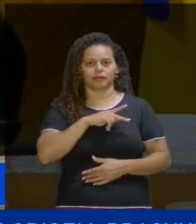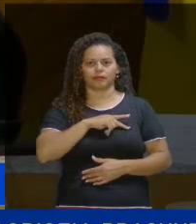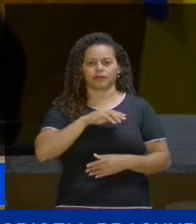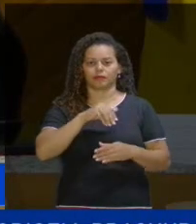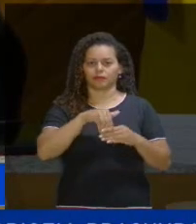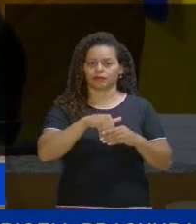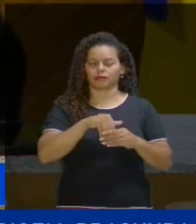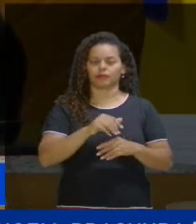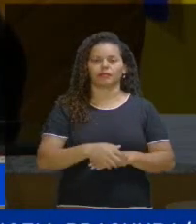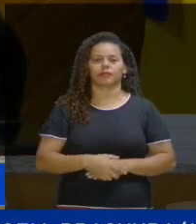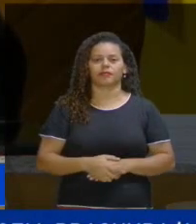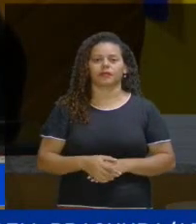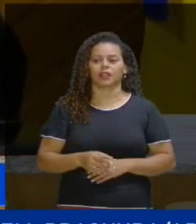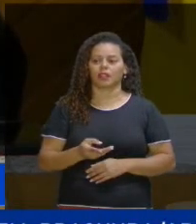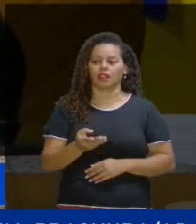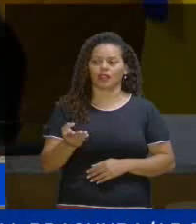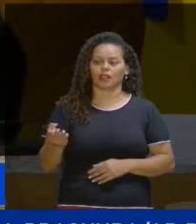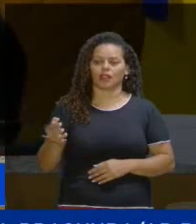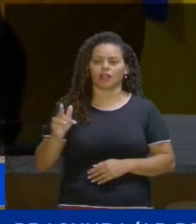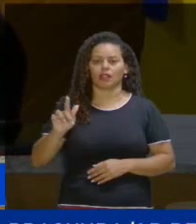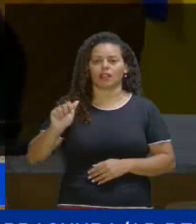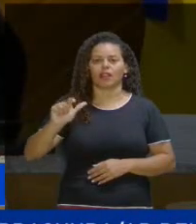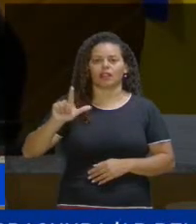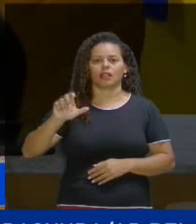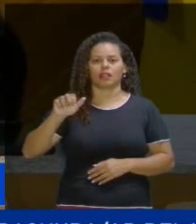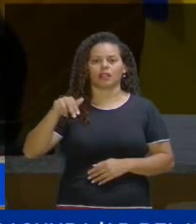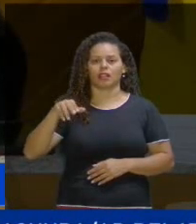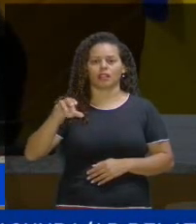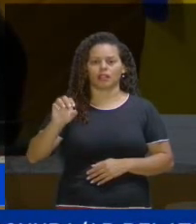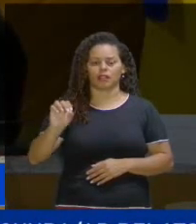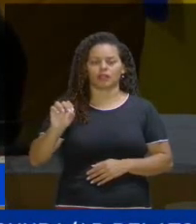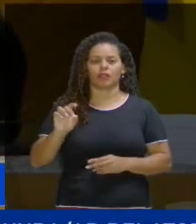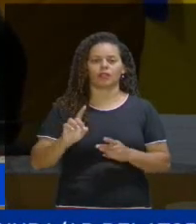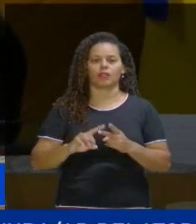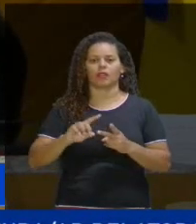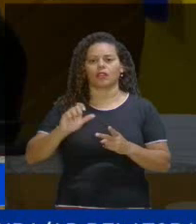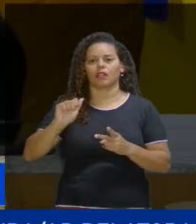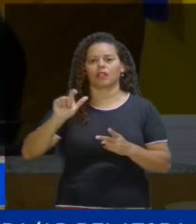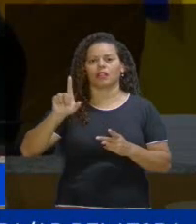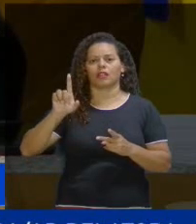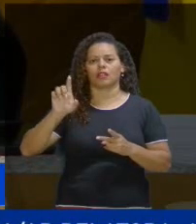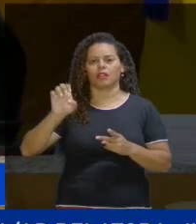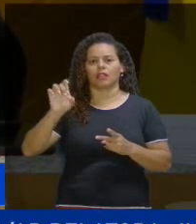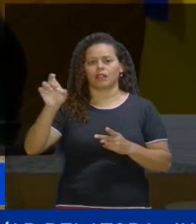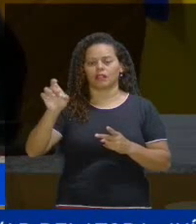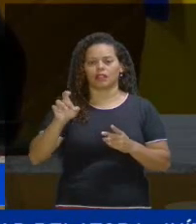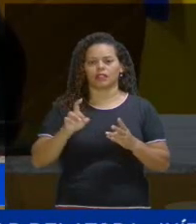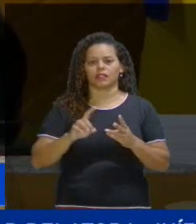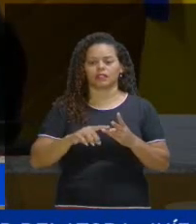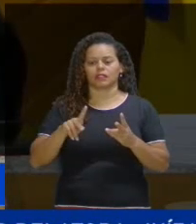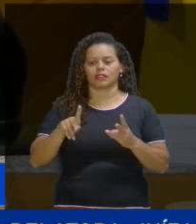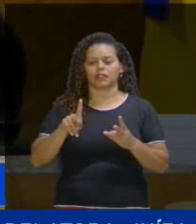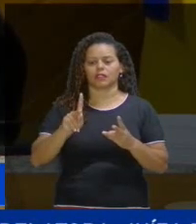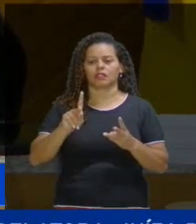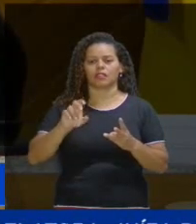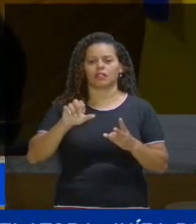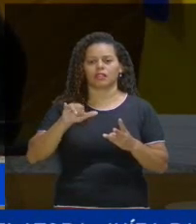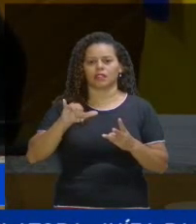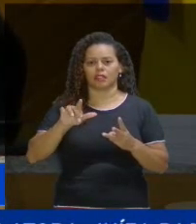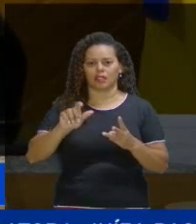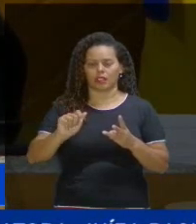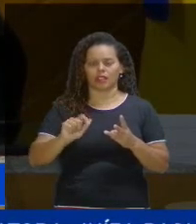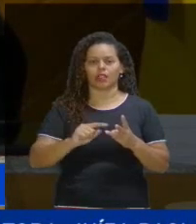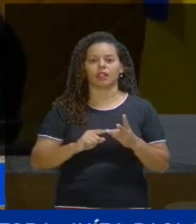Vogais, juízes Galiano Sei, Alex Lamy, Normando Souza e Keila Urtzi.